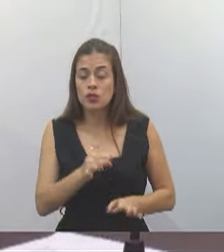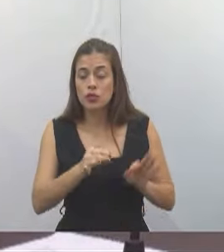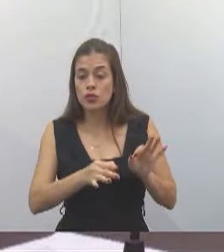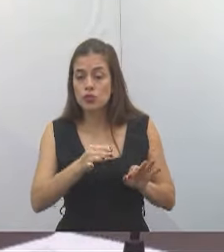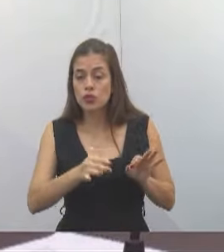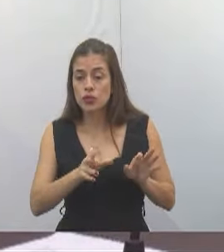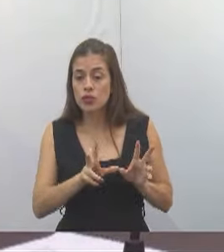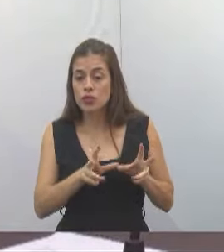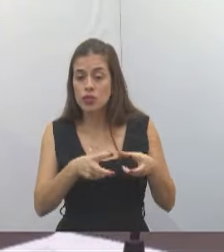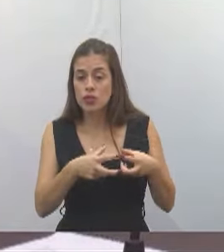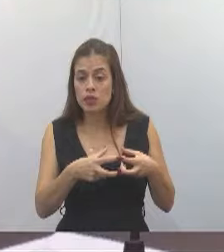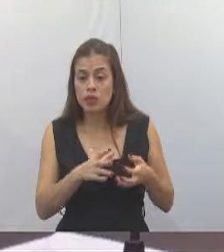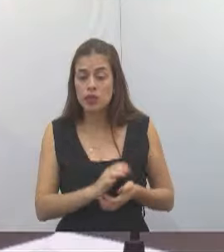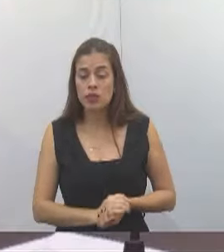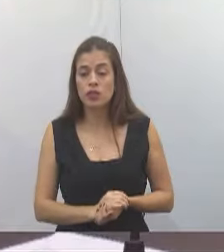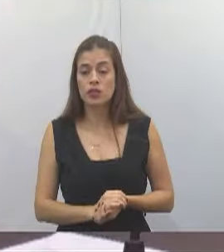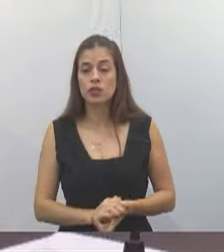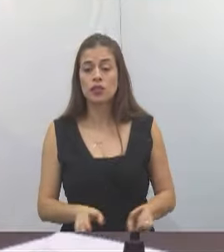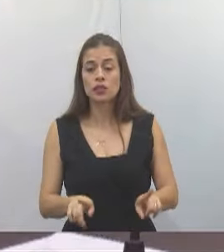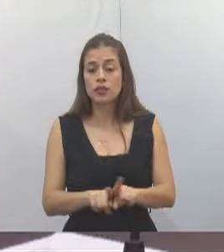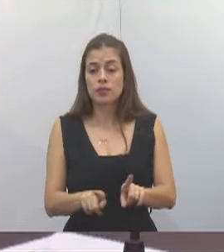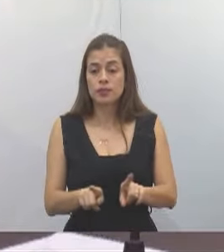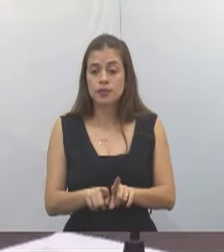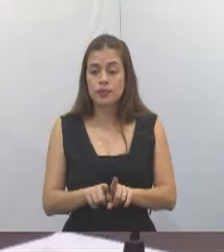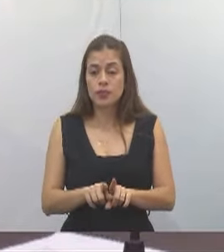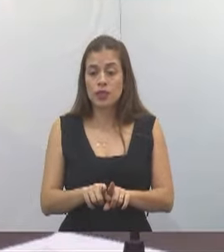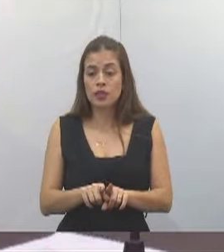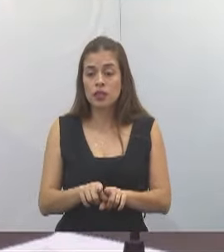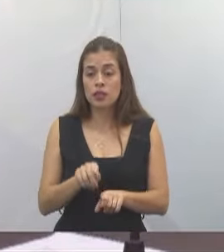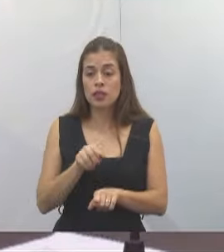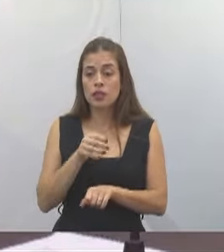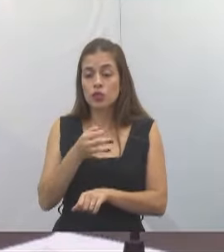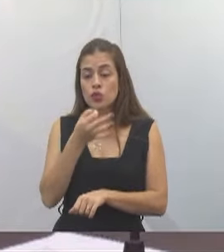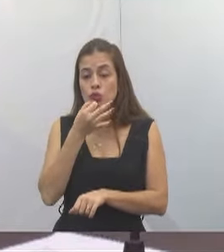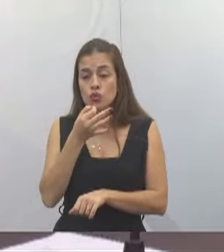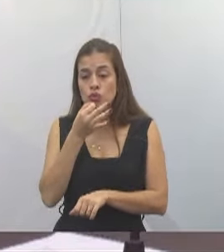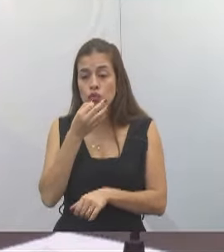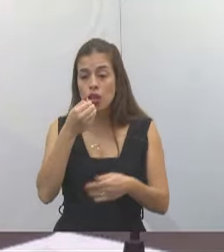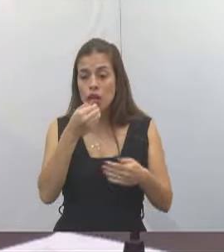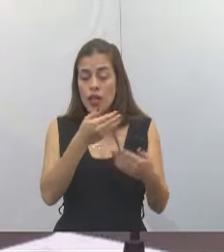desta casa também sugere o arquivamento da